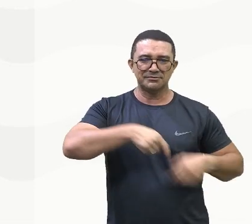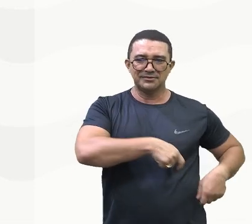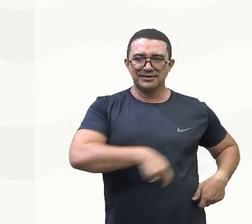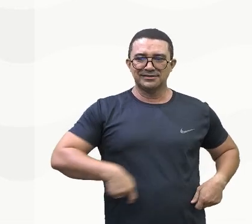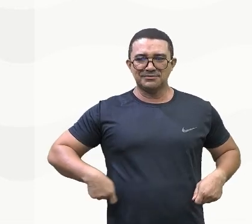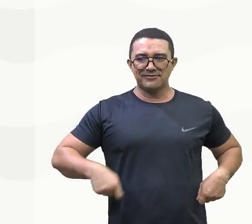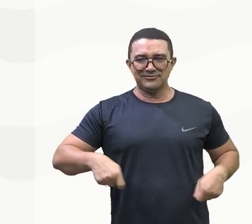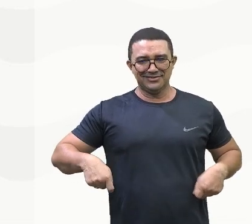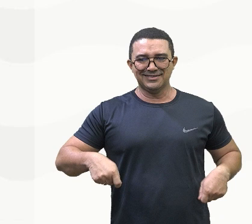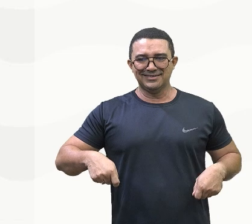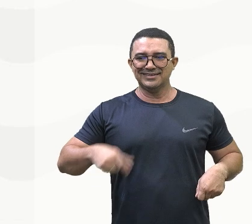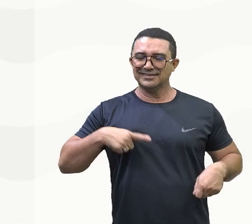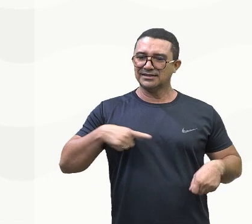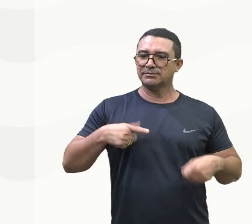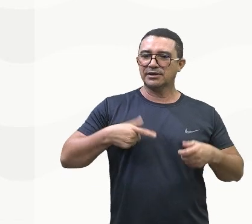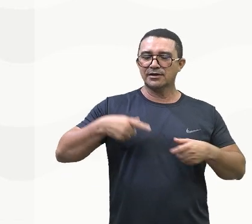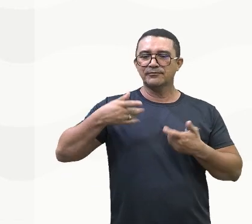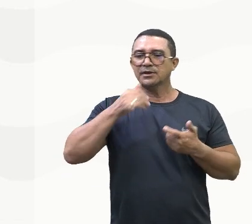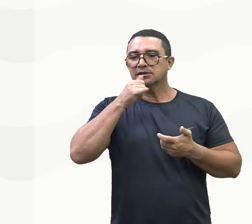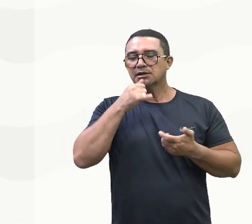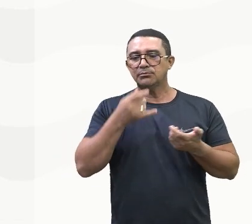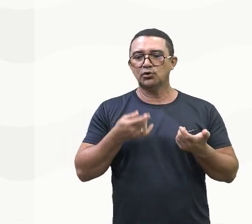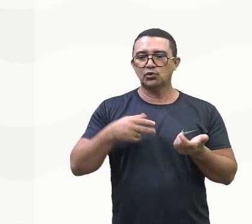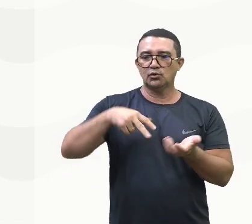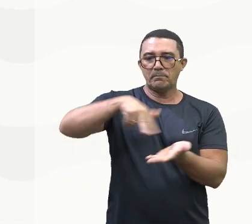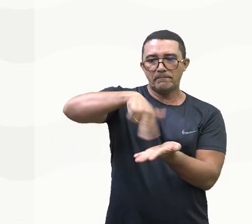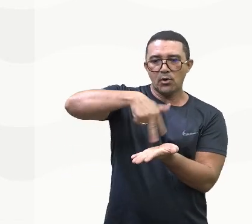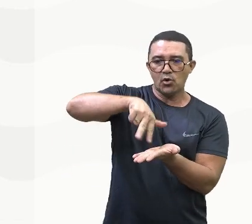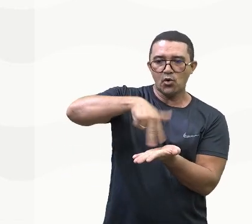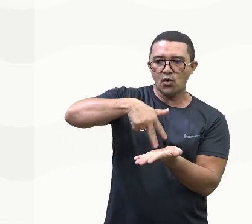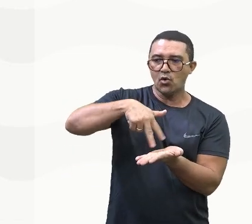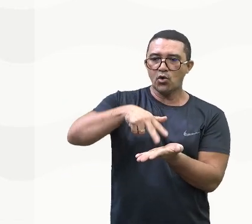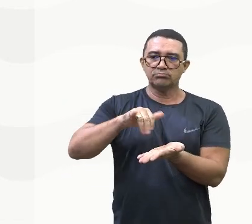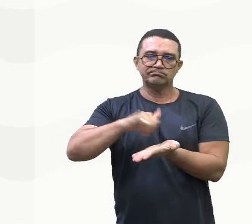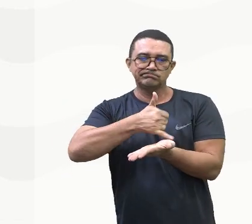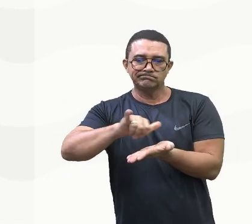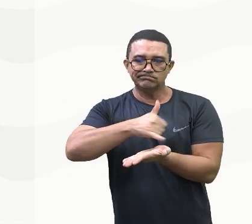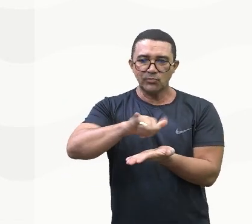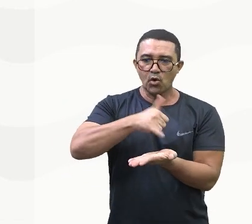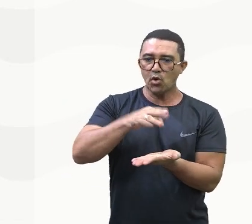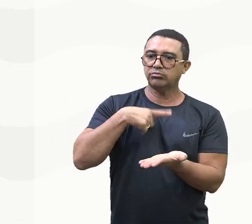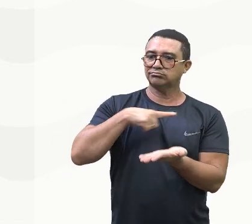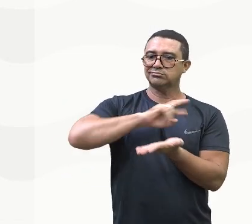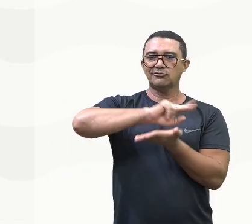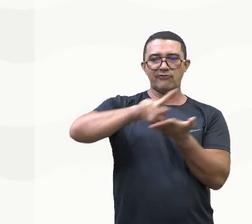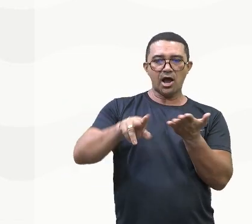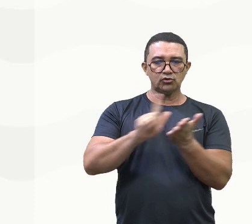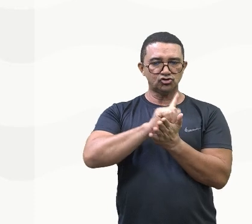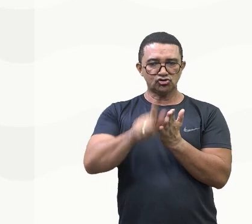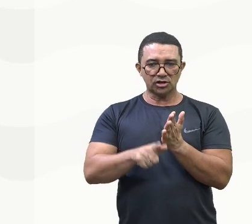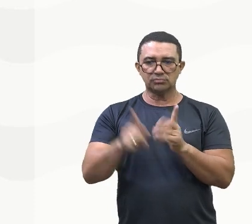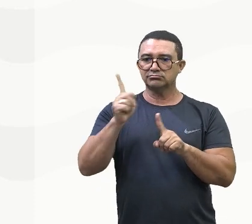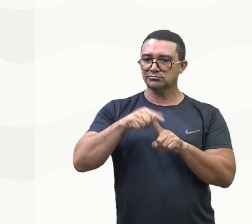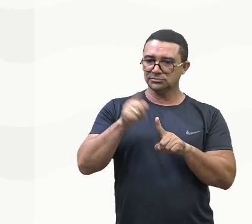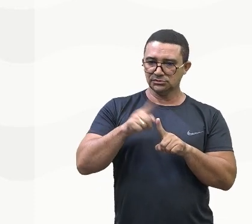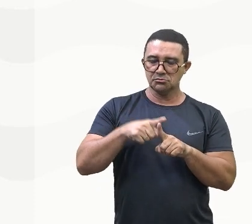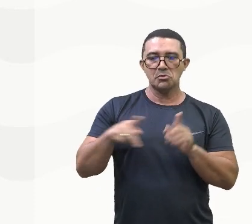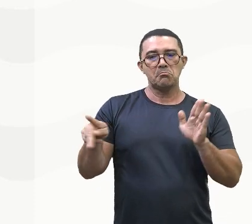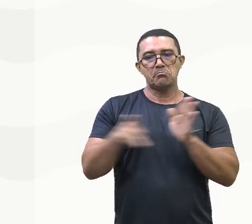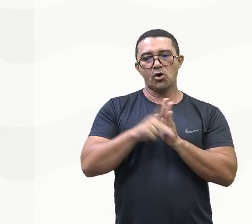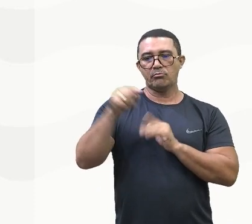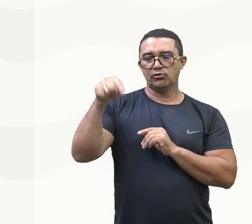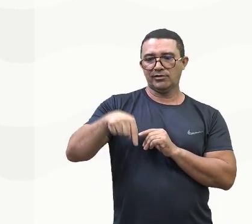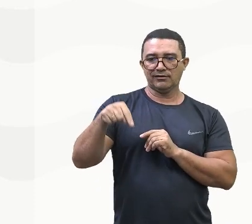carimbó, temos a dança do boi, coisas do Brasil como todo e gêneros musicais bem daqui da